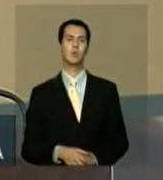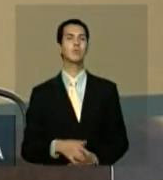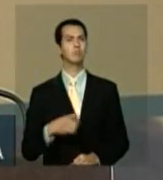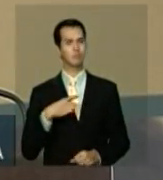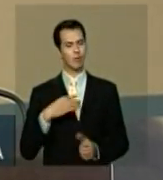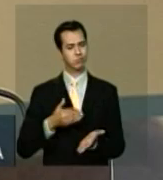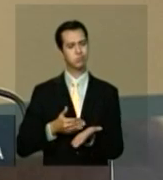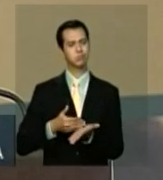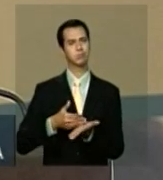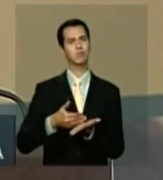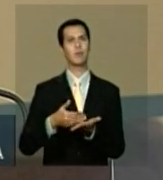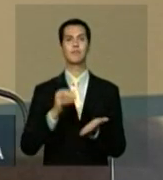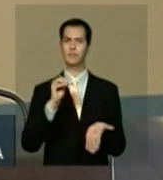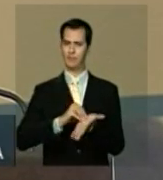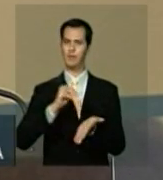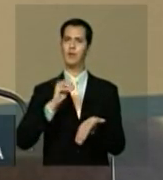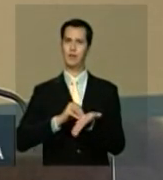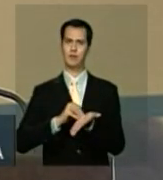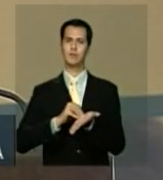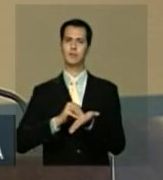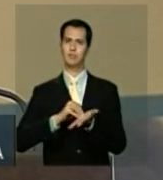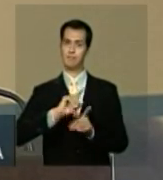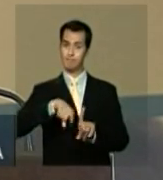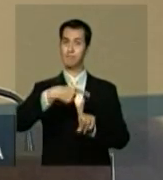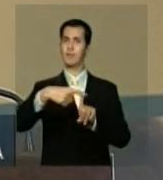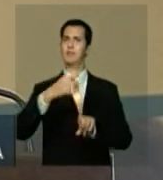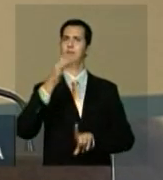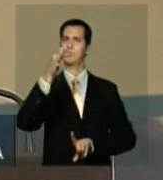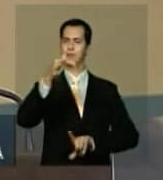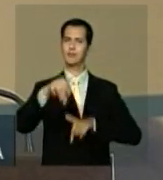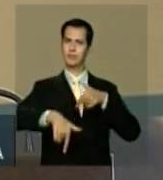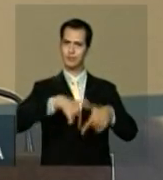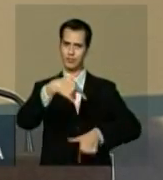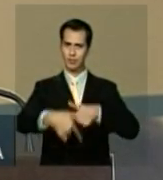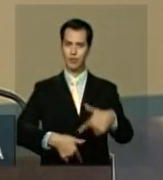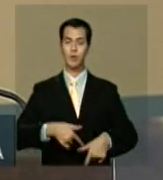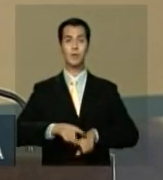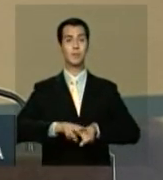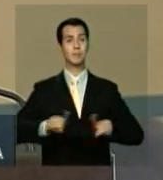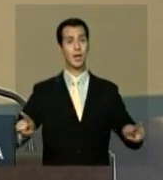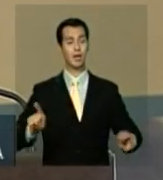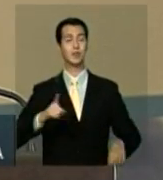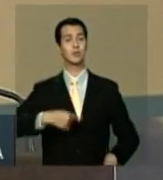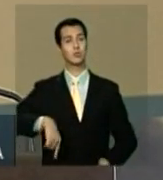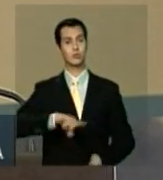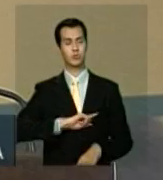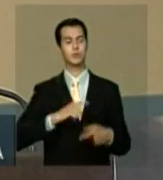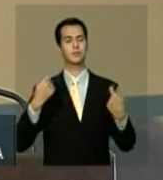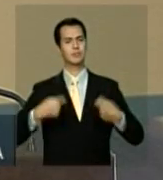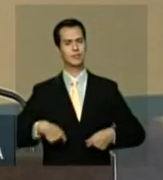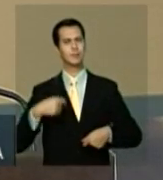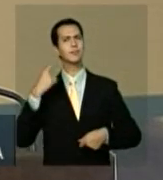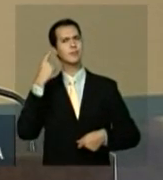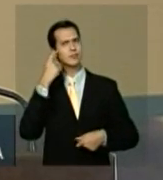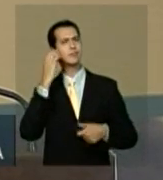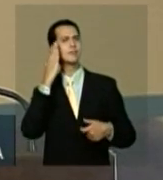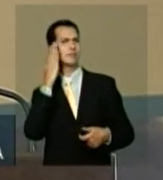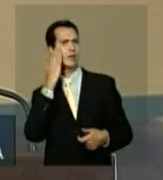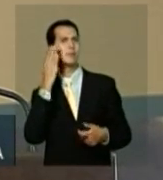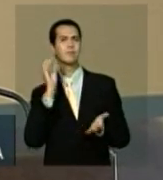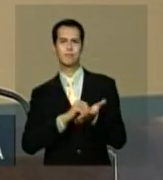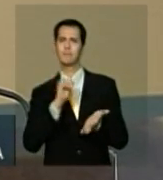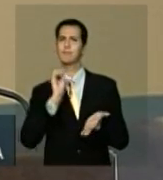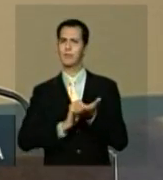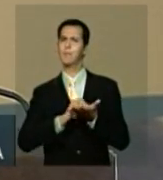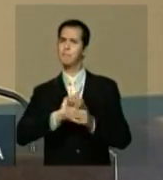que nós temos de ter A modéstia de perceber que ainda muito falta fazer e por isso a importância